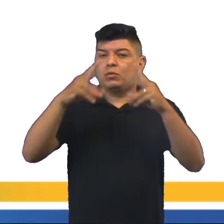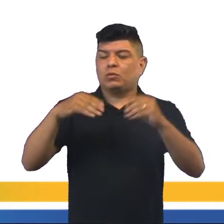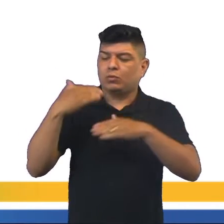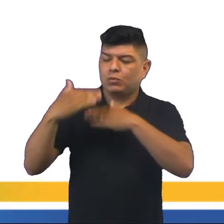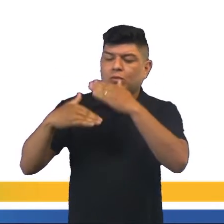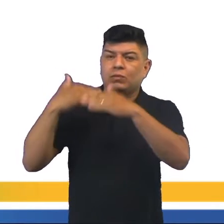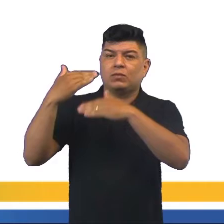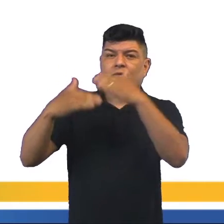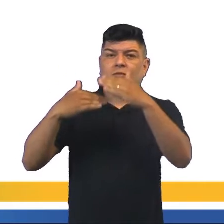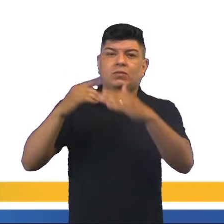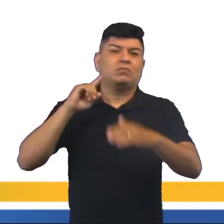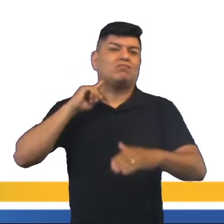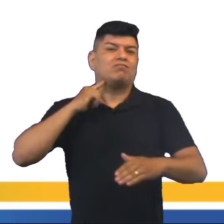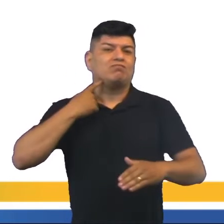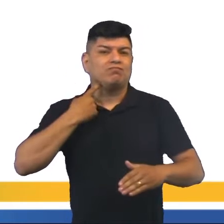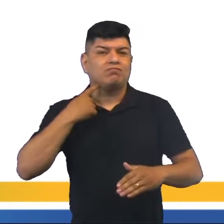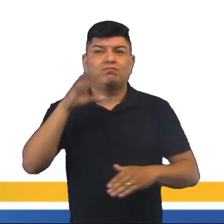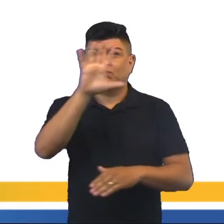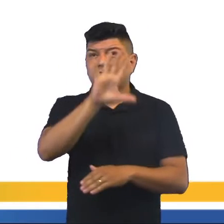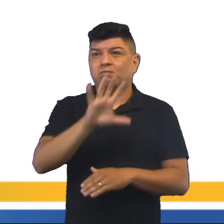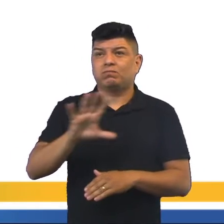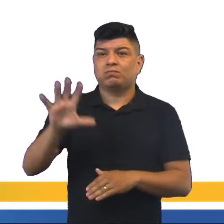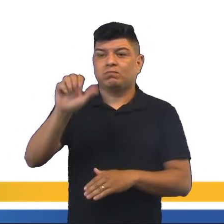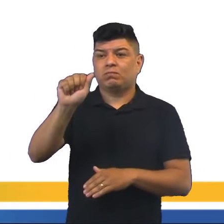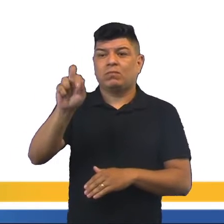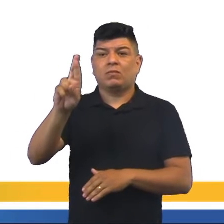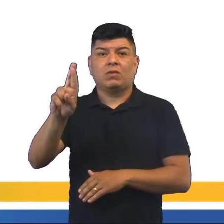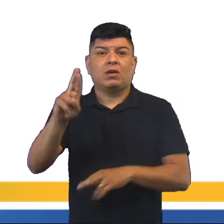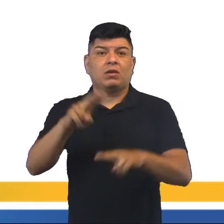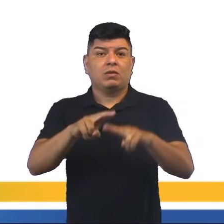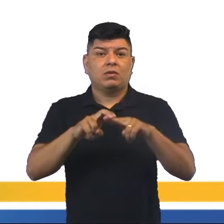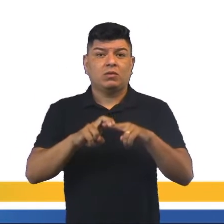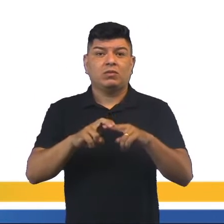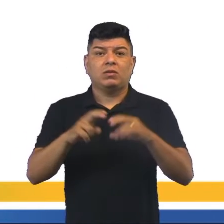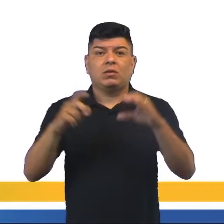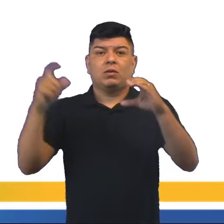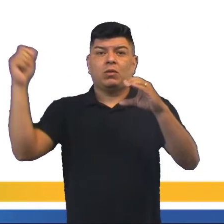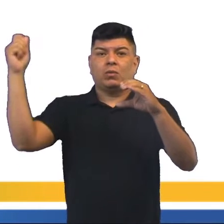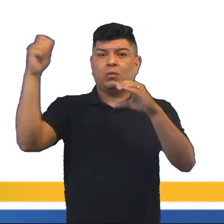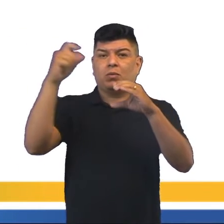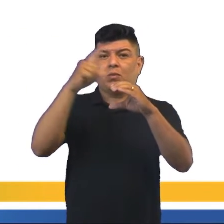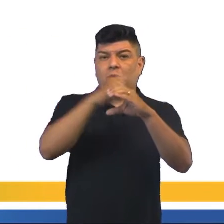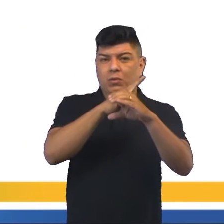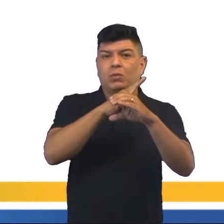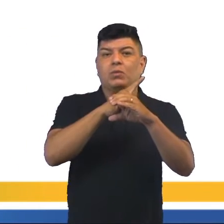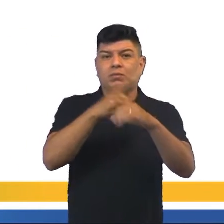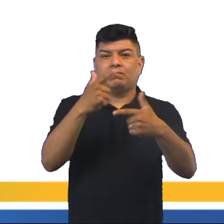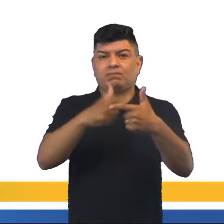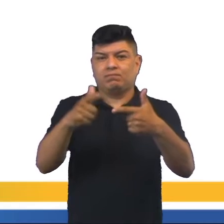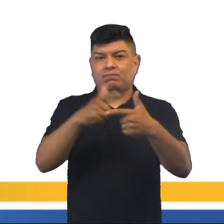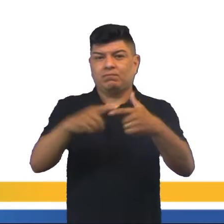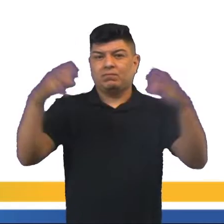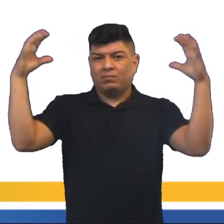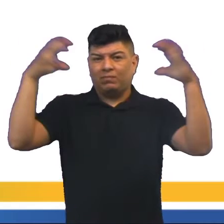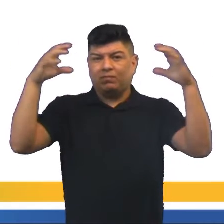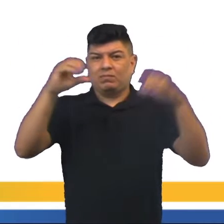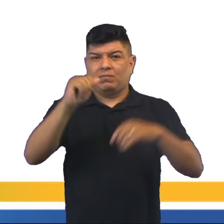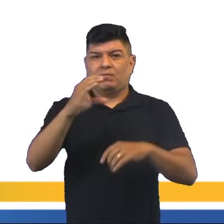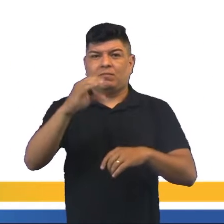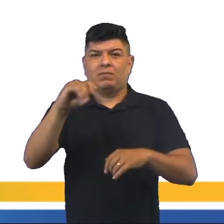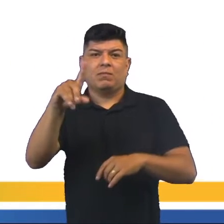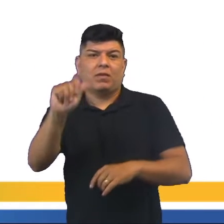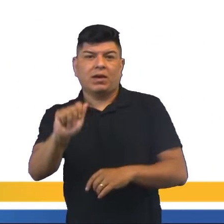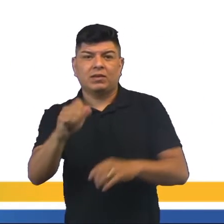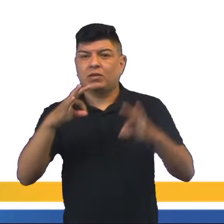o processo de poluição do ar, que entra junto aí efeito estufa, ilhas de calor, chuvas ácidas, que tudo